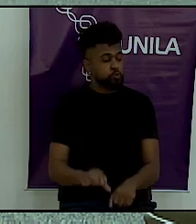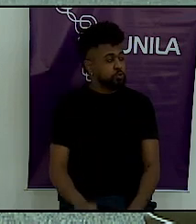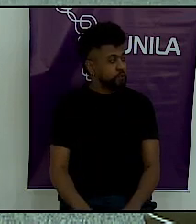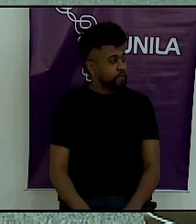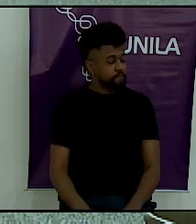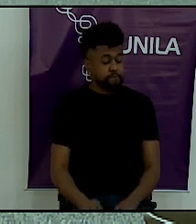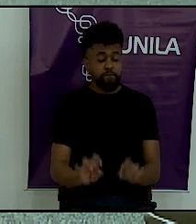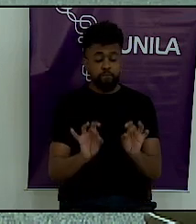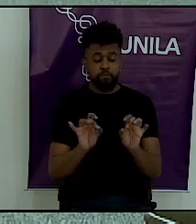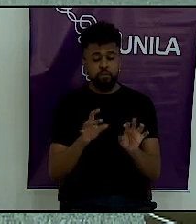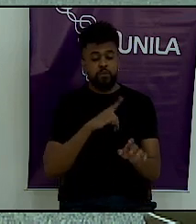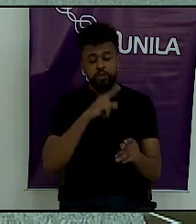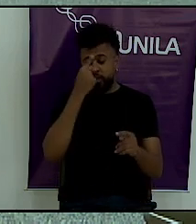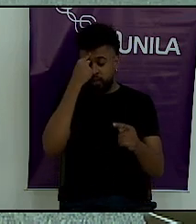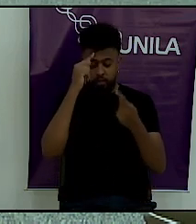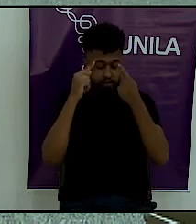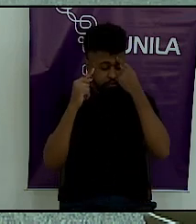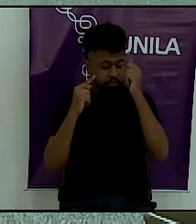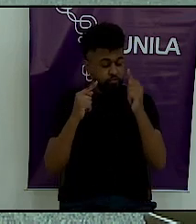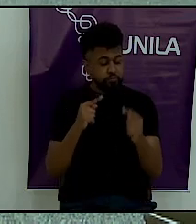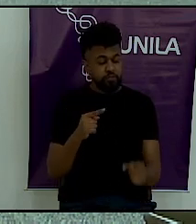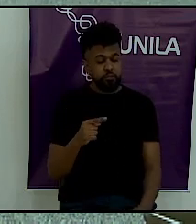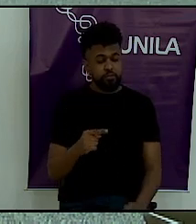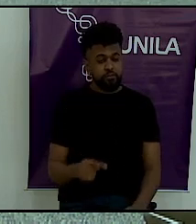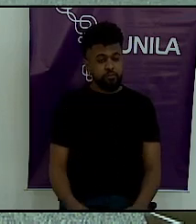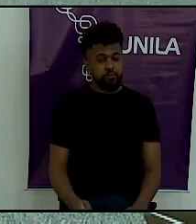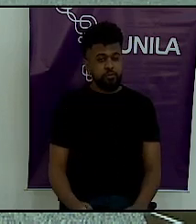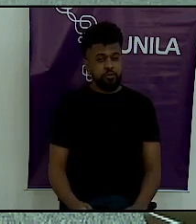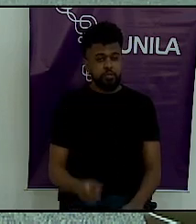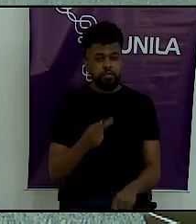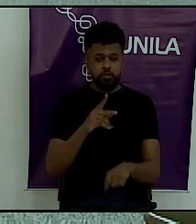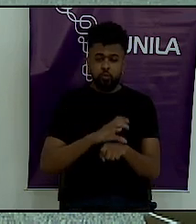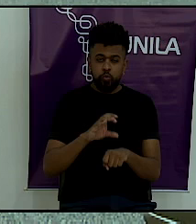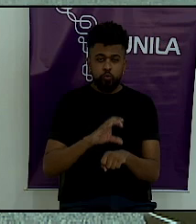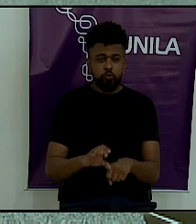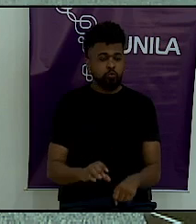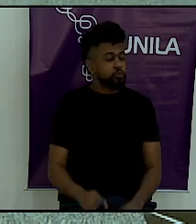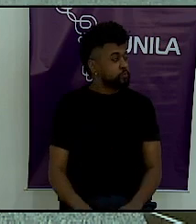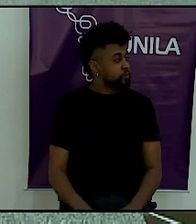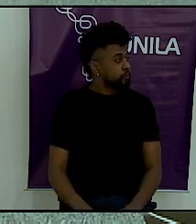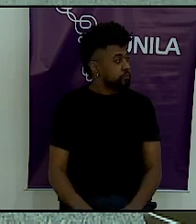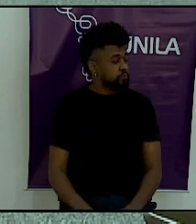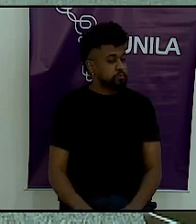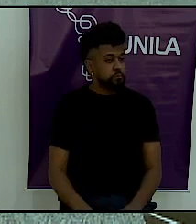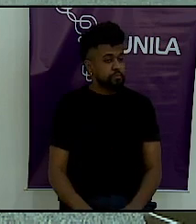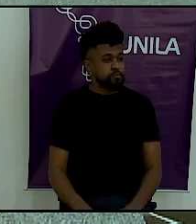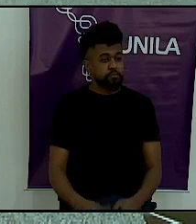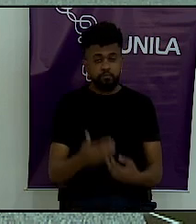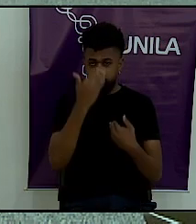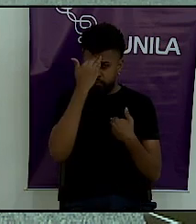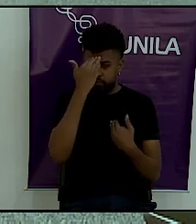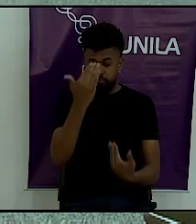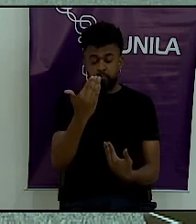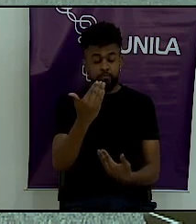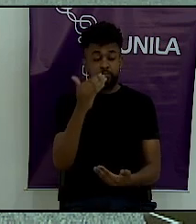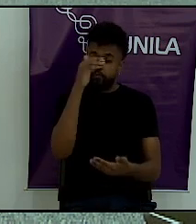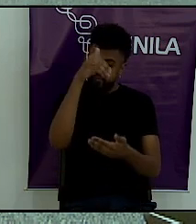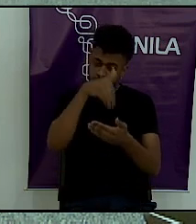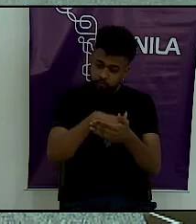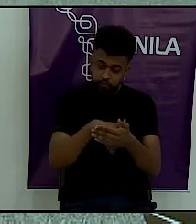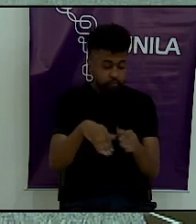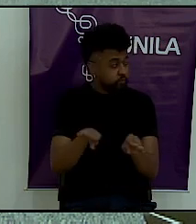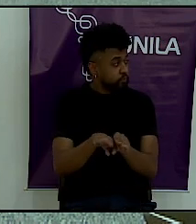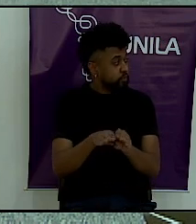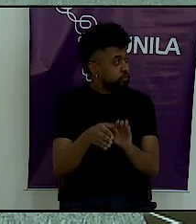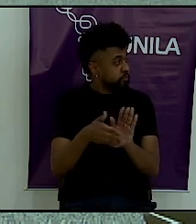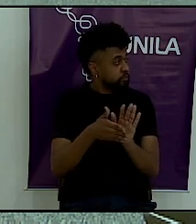basta ter a criatividade para poder empregar no seu curso de origem, tá certo? Muito obrigado. Peço o voto para vocês na